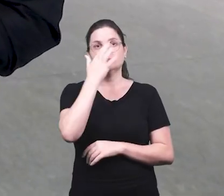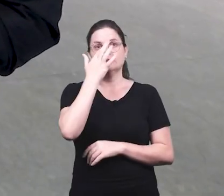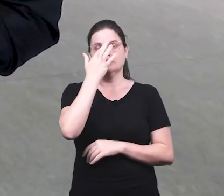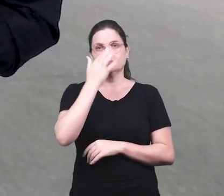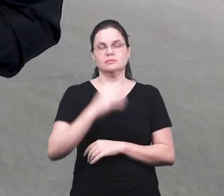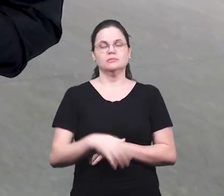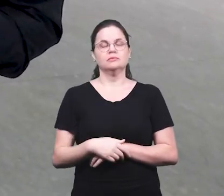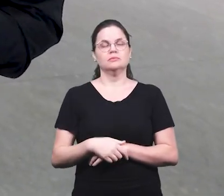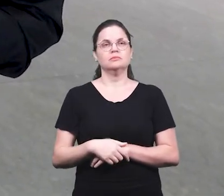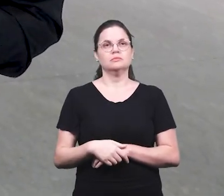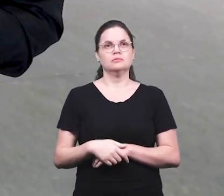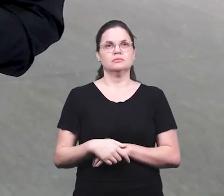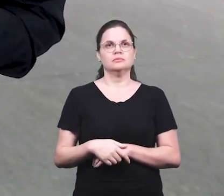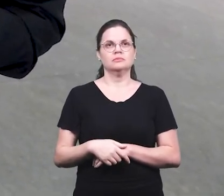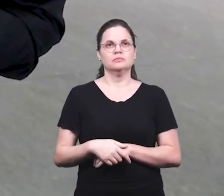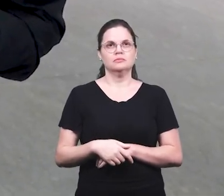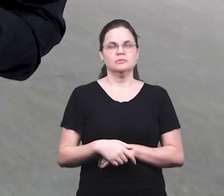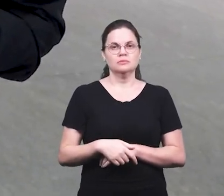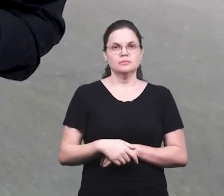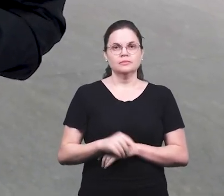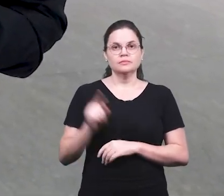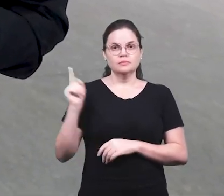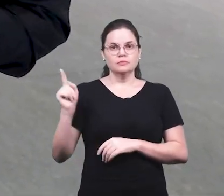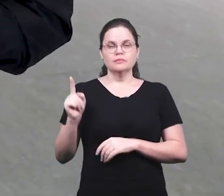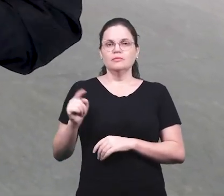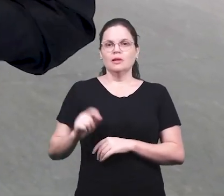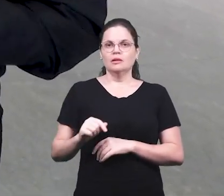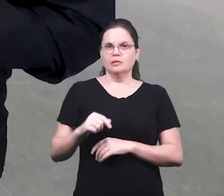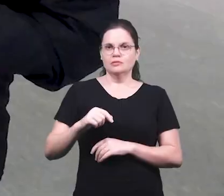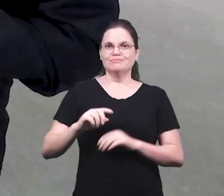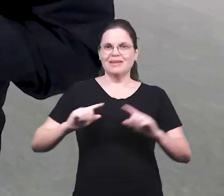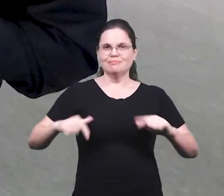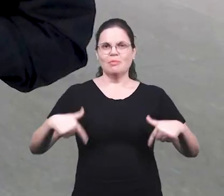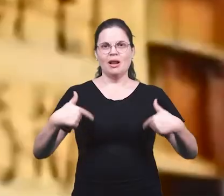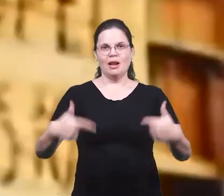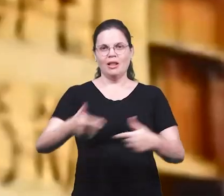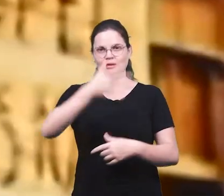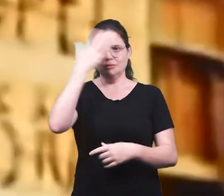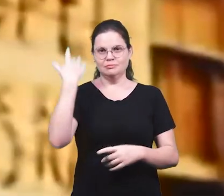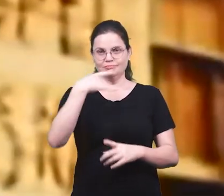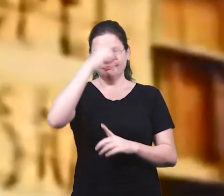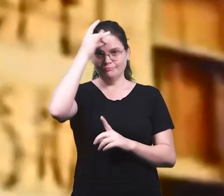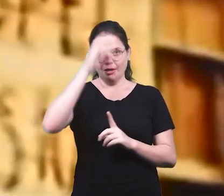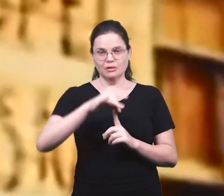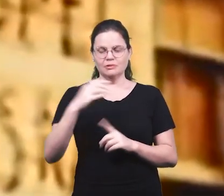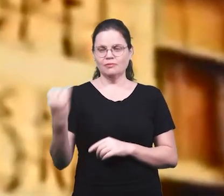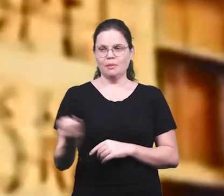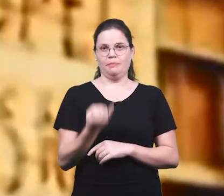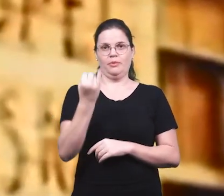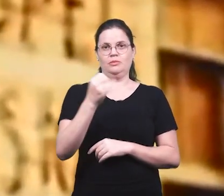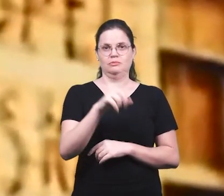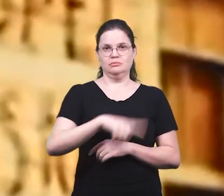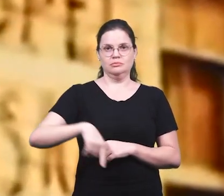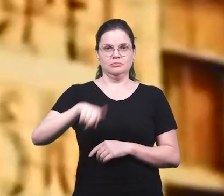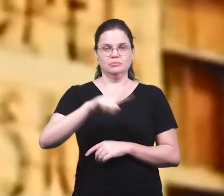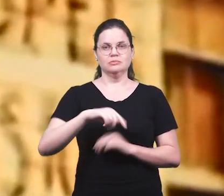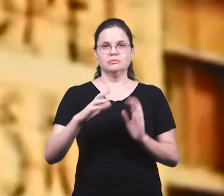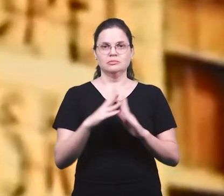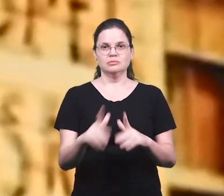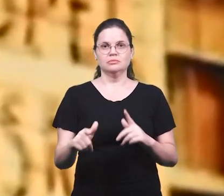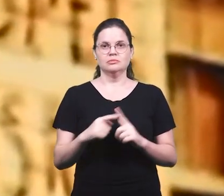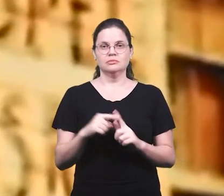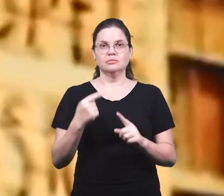esse movimento ele foi tão importante para a igreja,